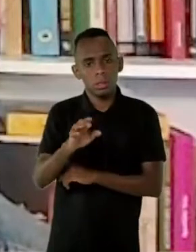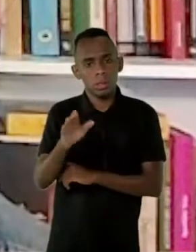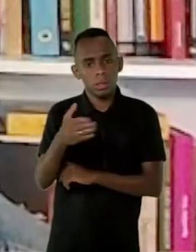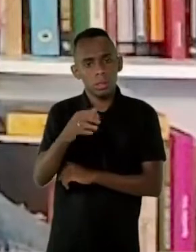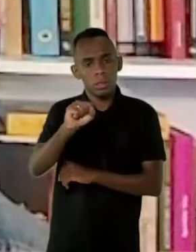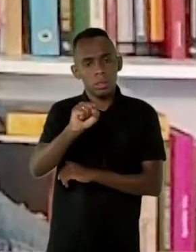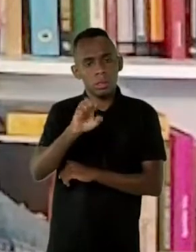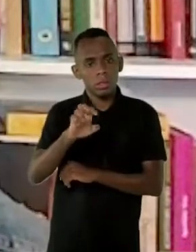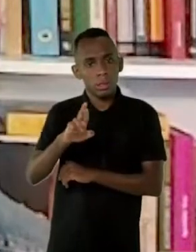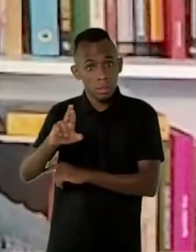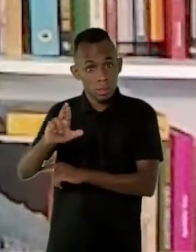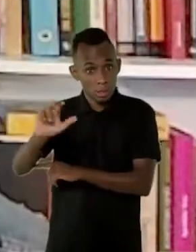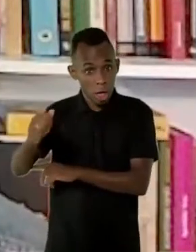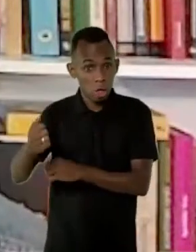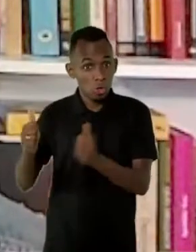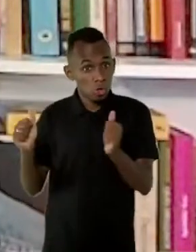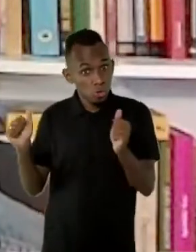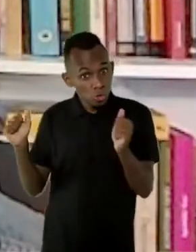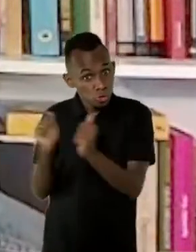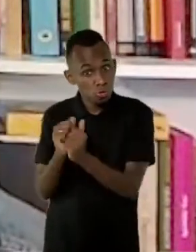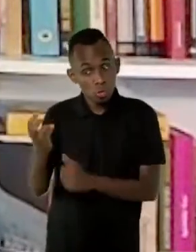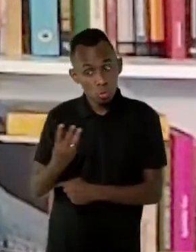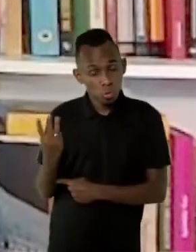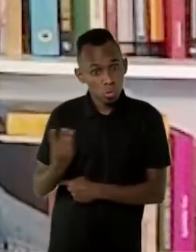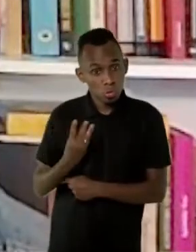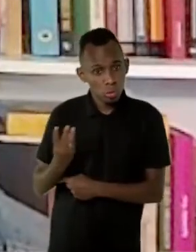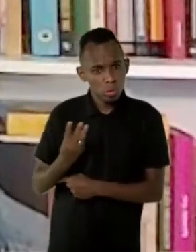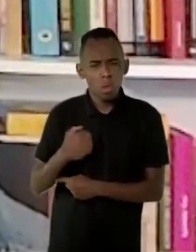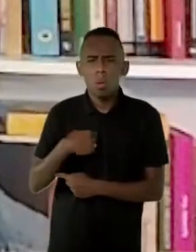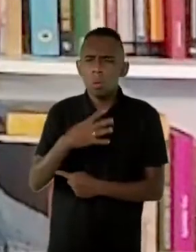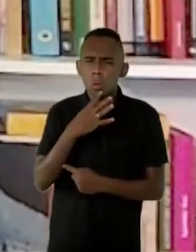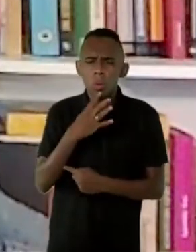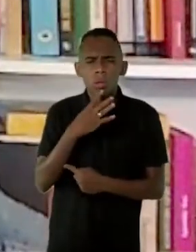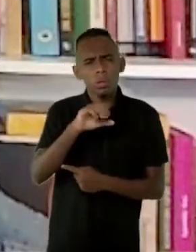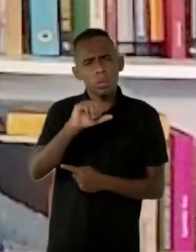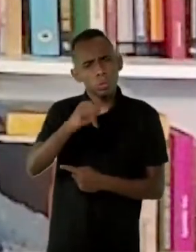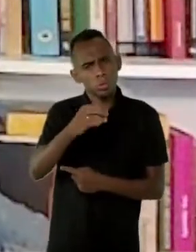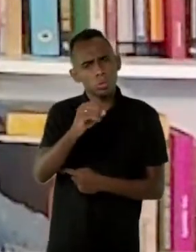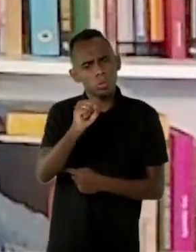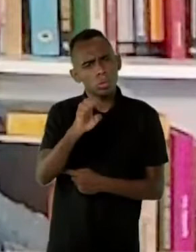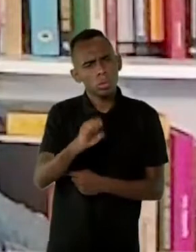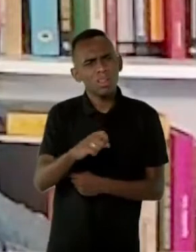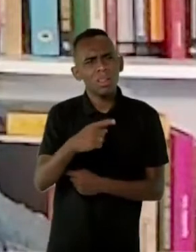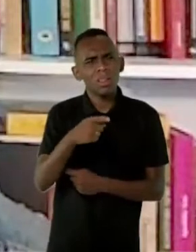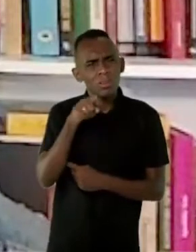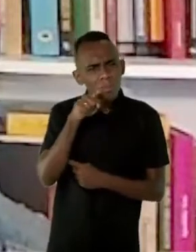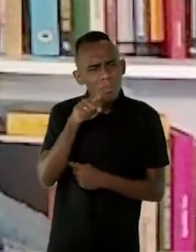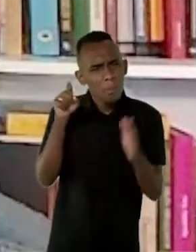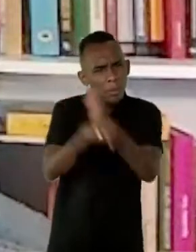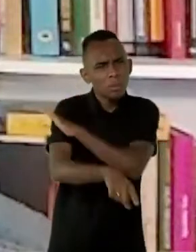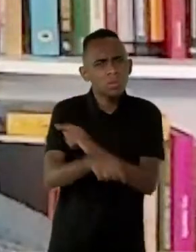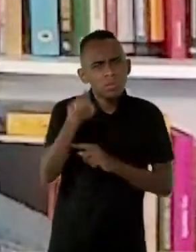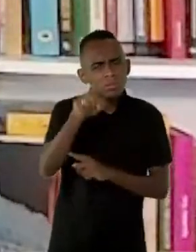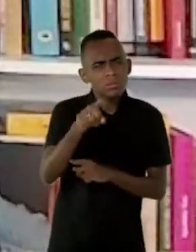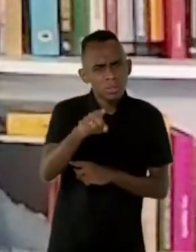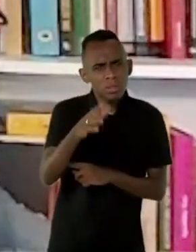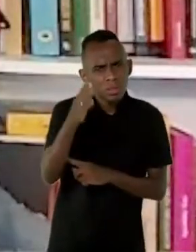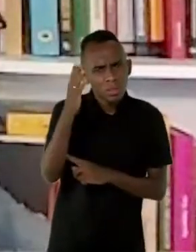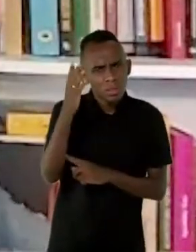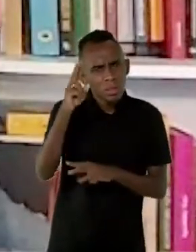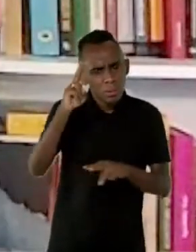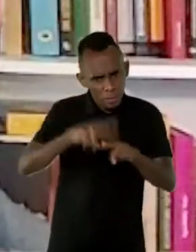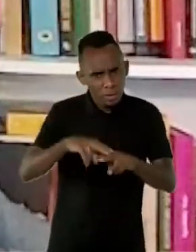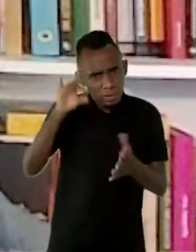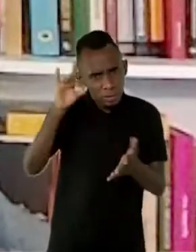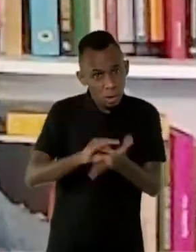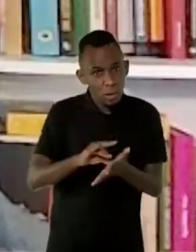estaria junto. Eu, como conheço o José Serra, eu então falei com ele, escrevi para ele, e eu já sabia um pouco da